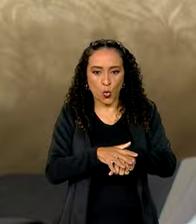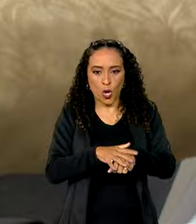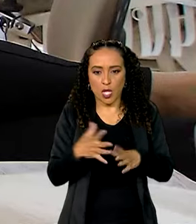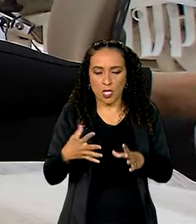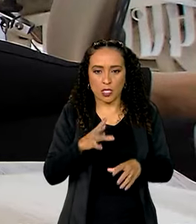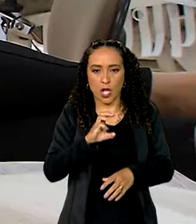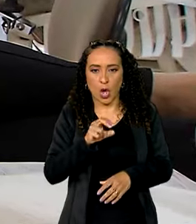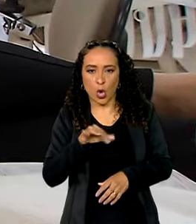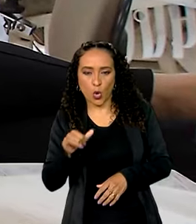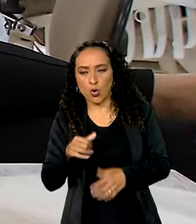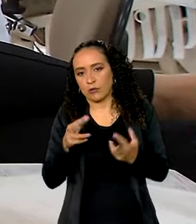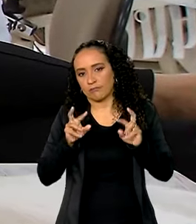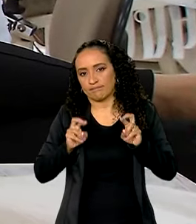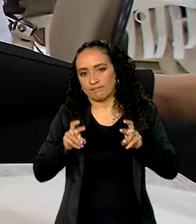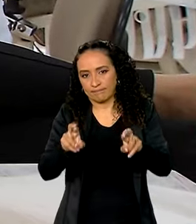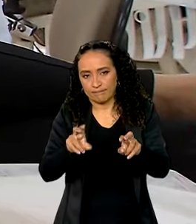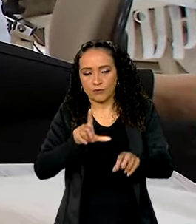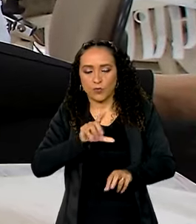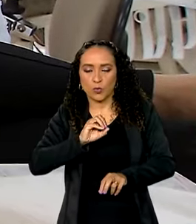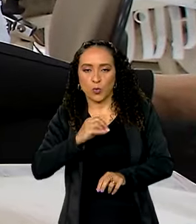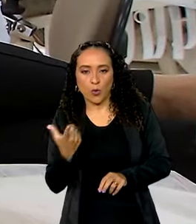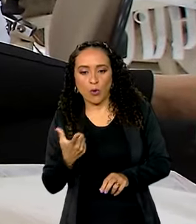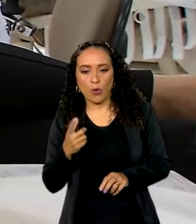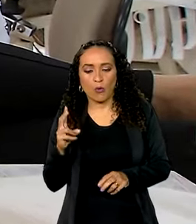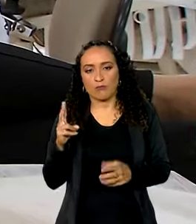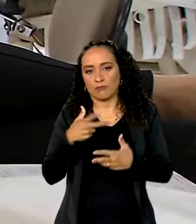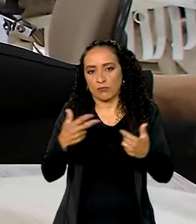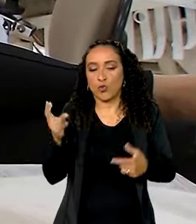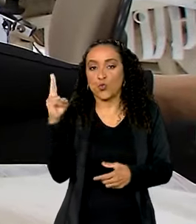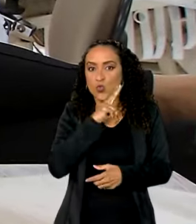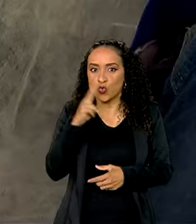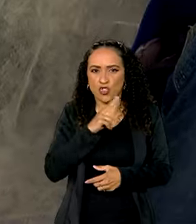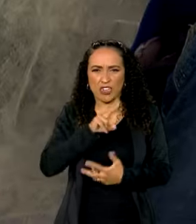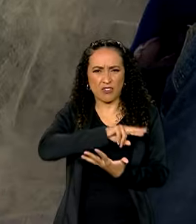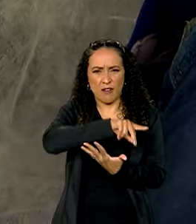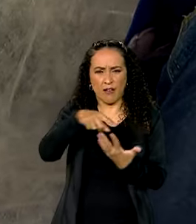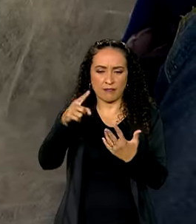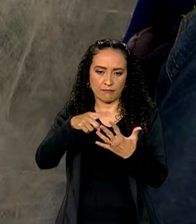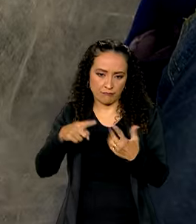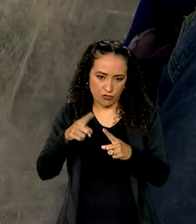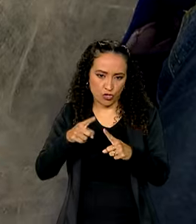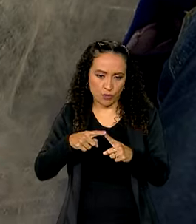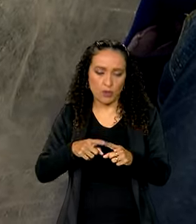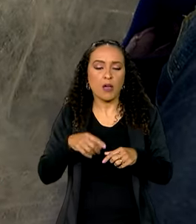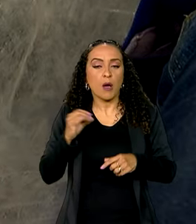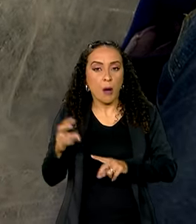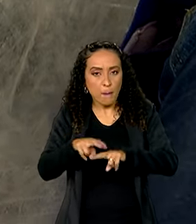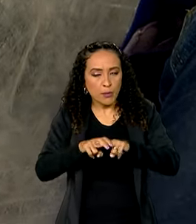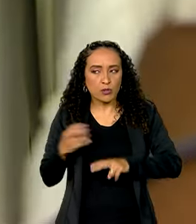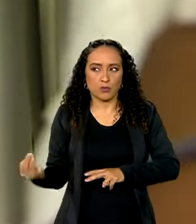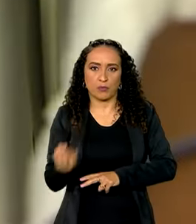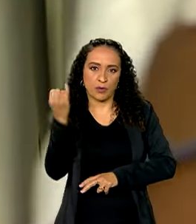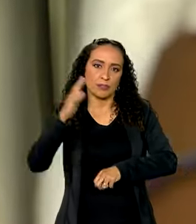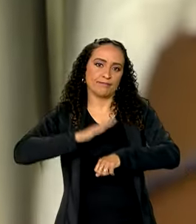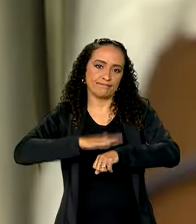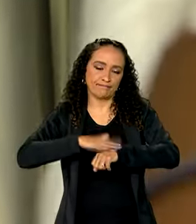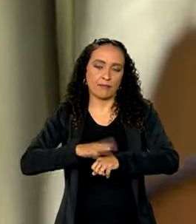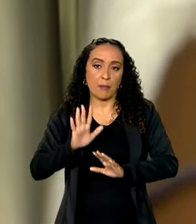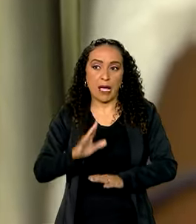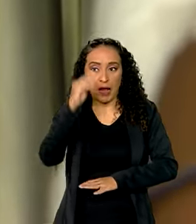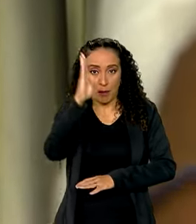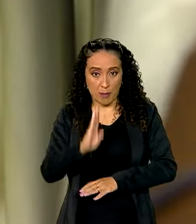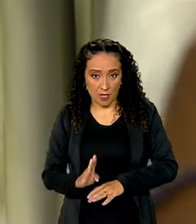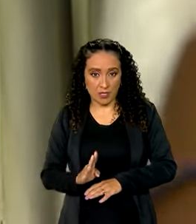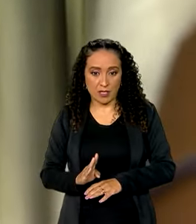câncer, ou que são submetidas a intervenções urgentes de todos os tipos. Por isso, a importância do ato. Mas, no